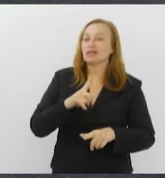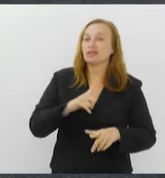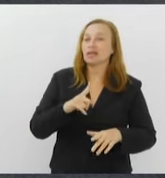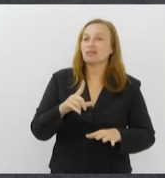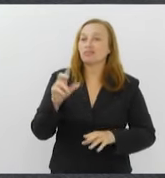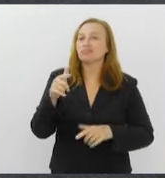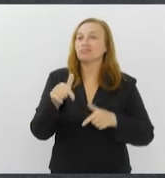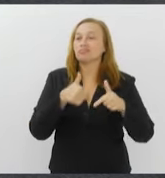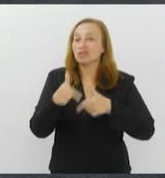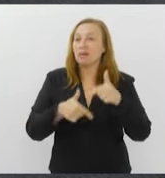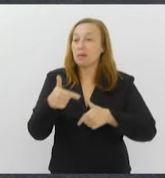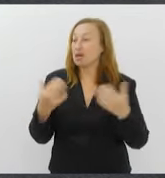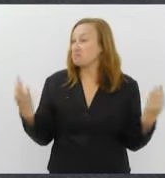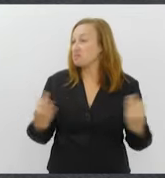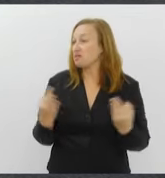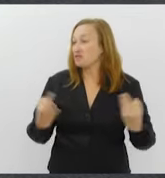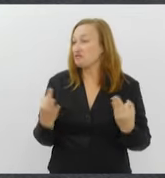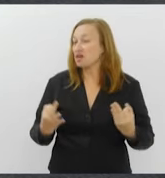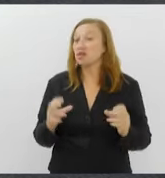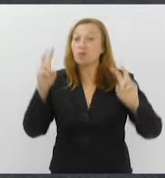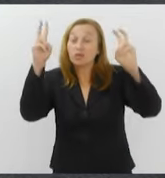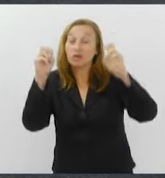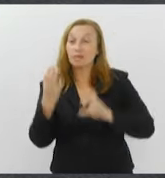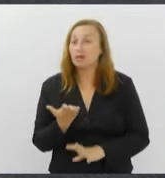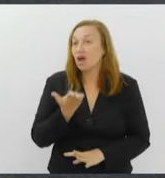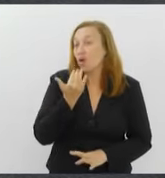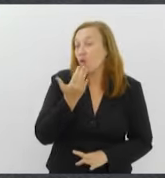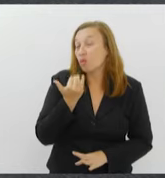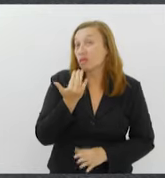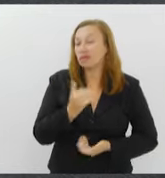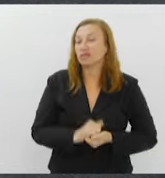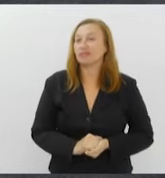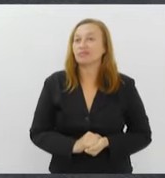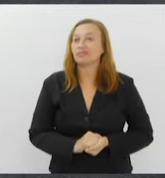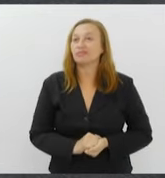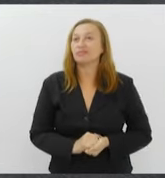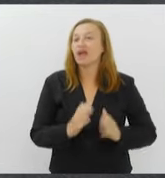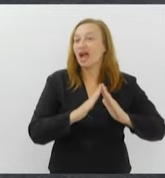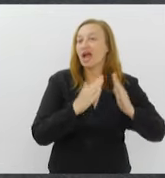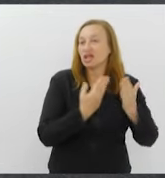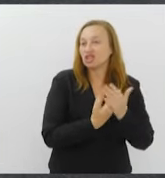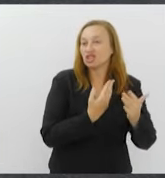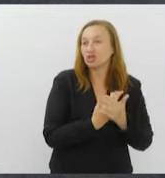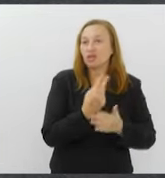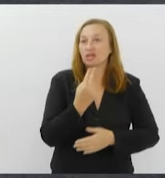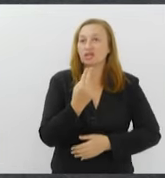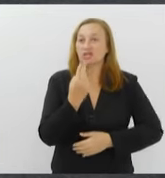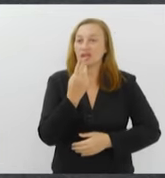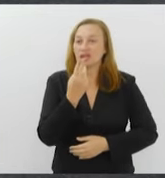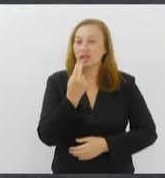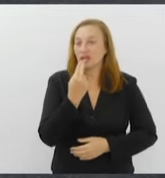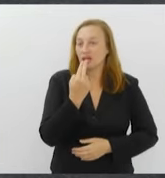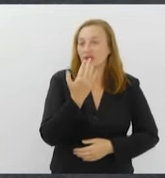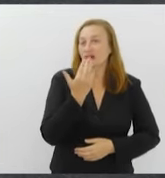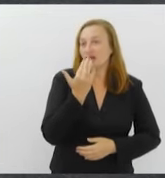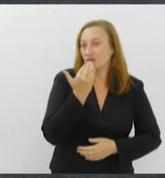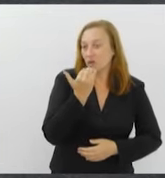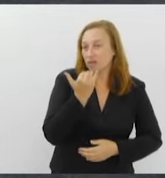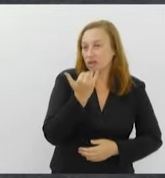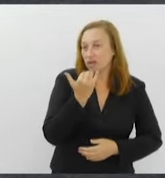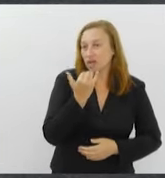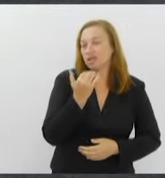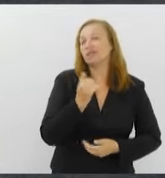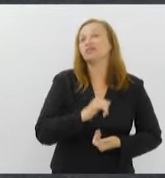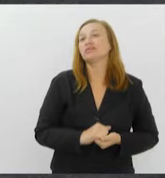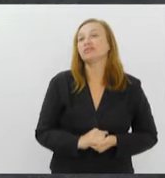fantástico lá conosco com o tema da alimentação através da Escola de Gastronomia, com a equipe do Convivium, que tem